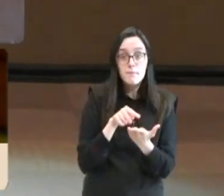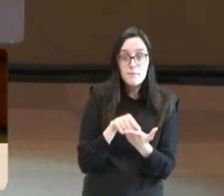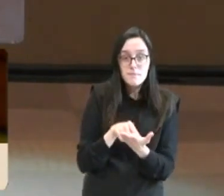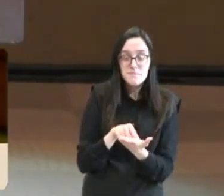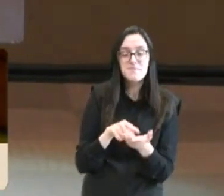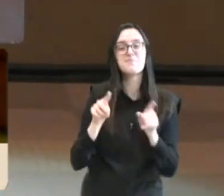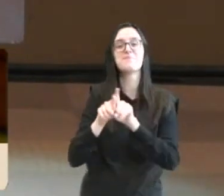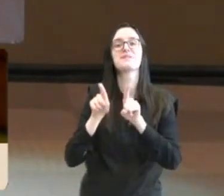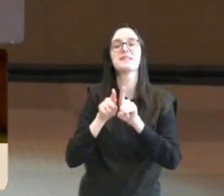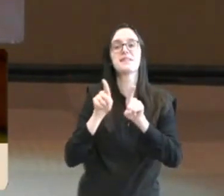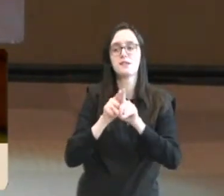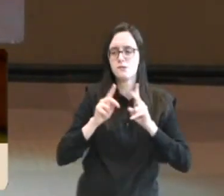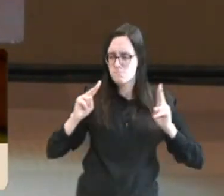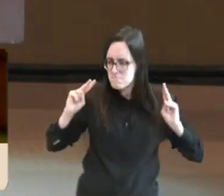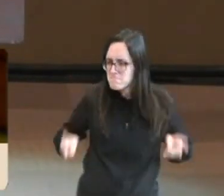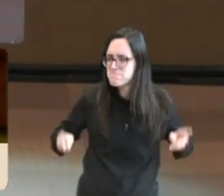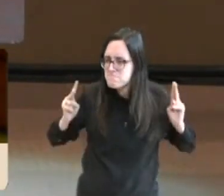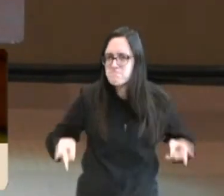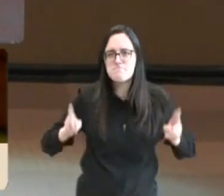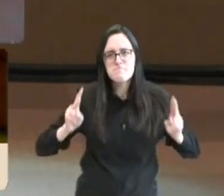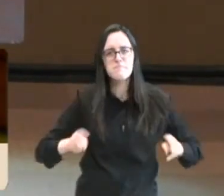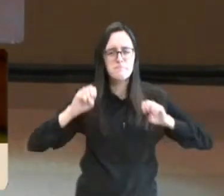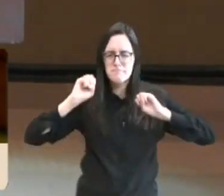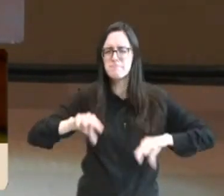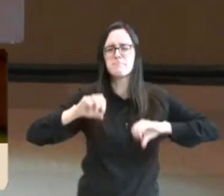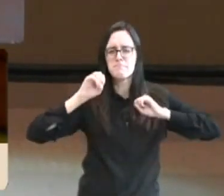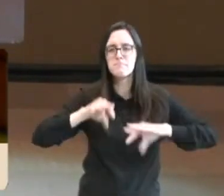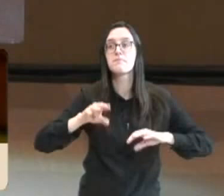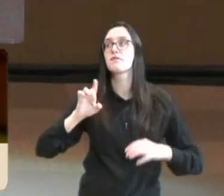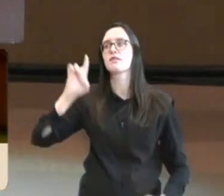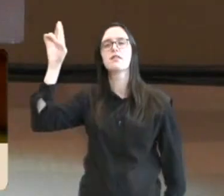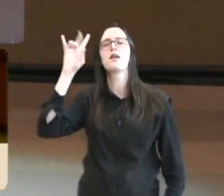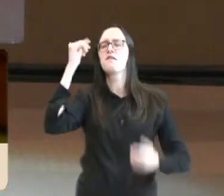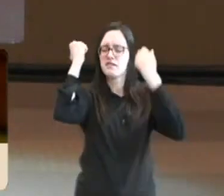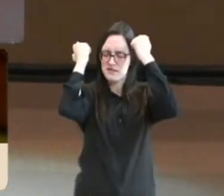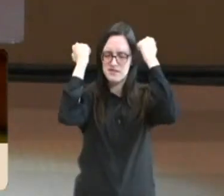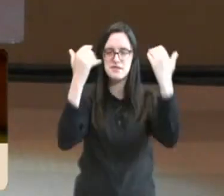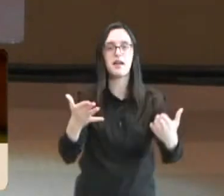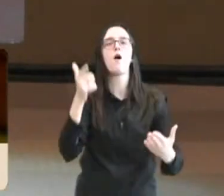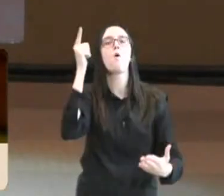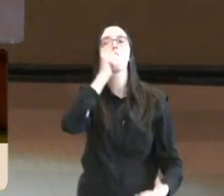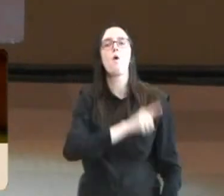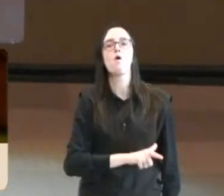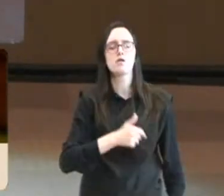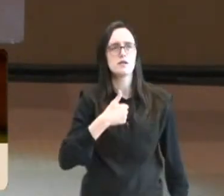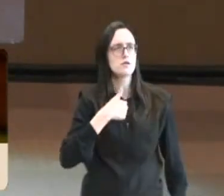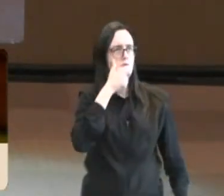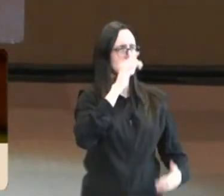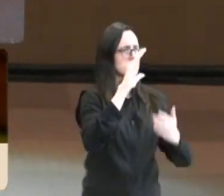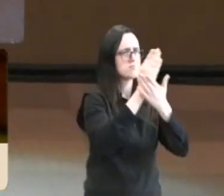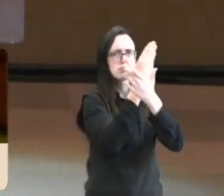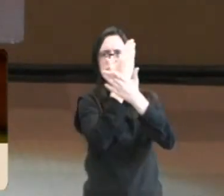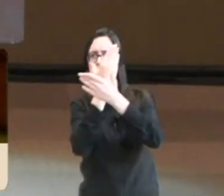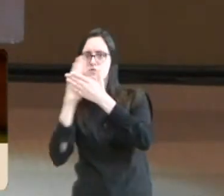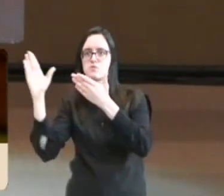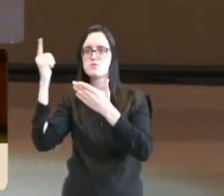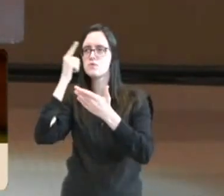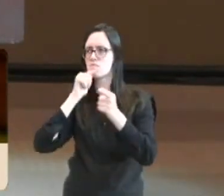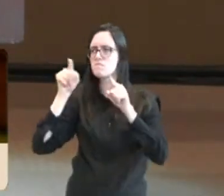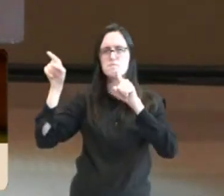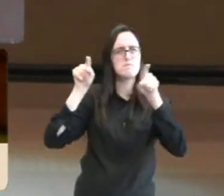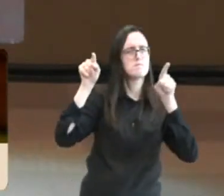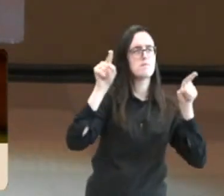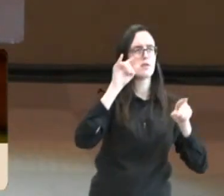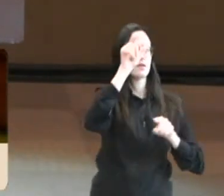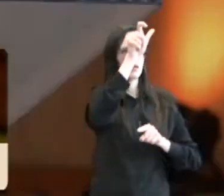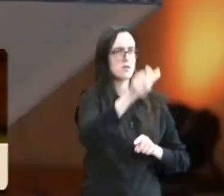e pela perseverança em seus ensinamentos, Deus vai me dar condições de discernir quando